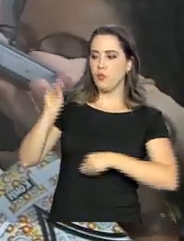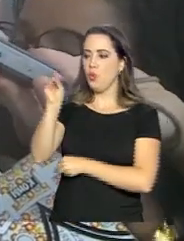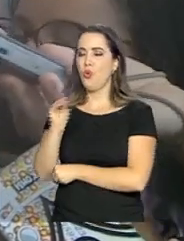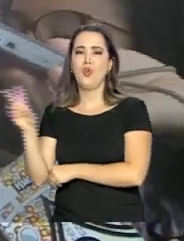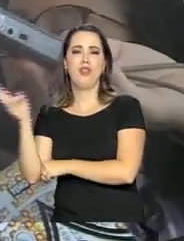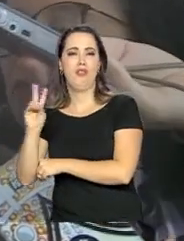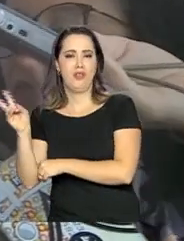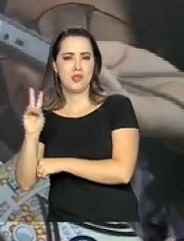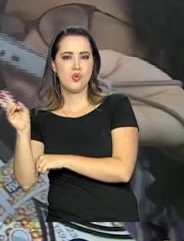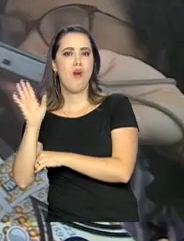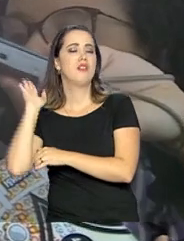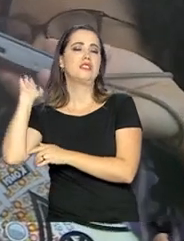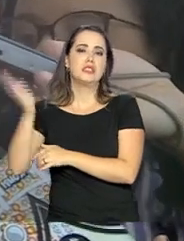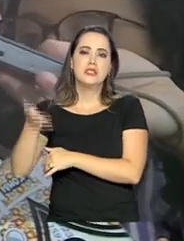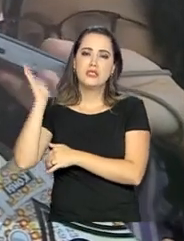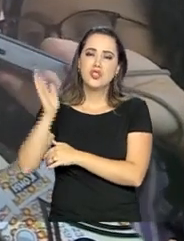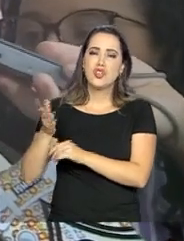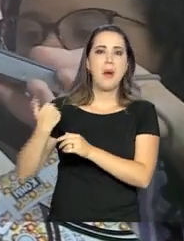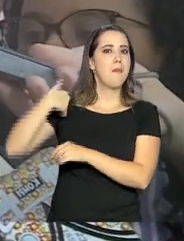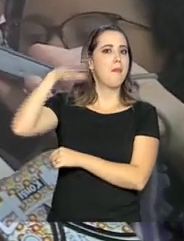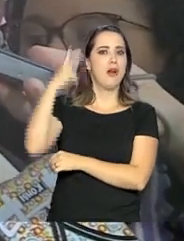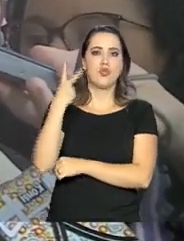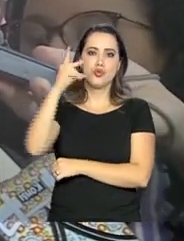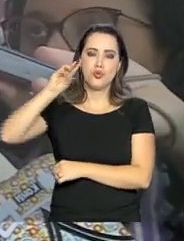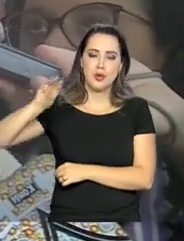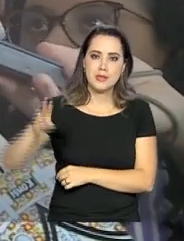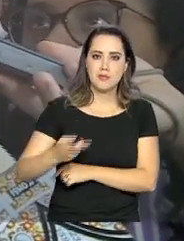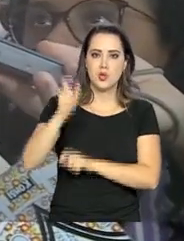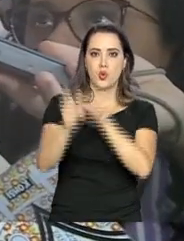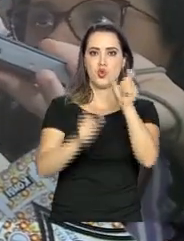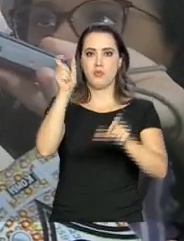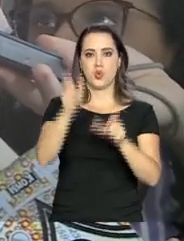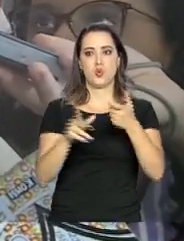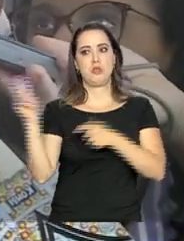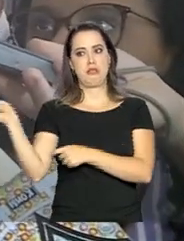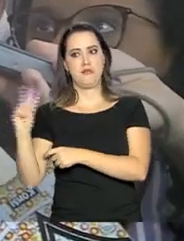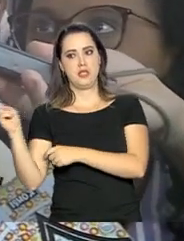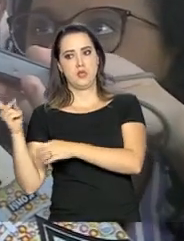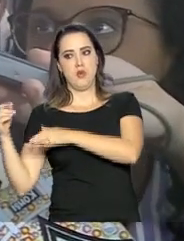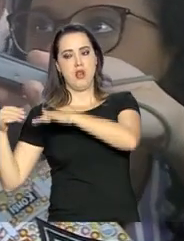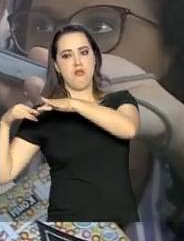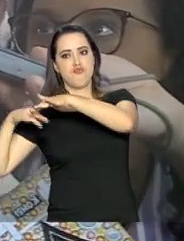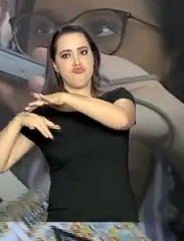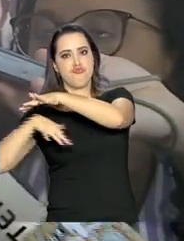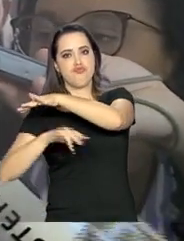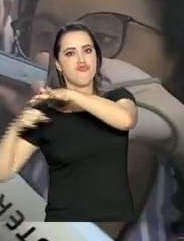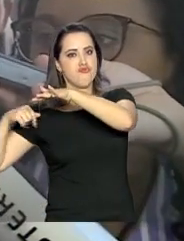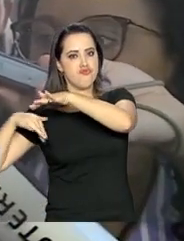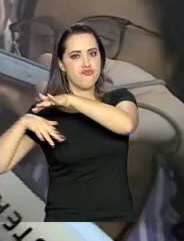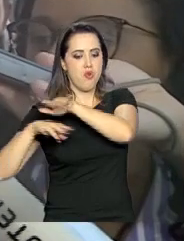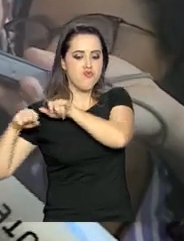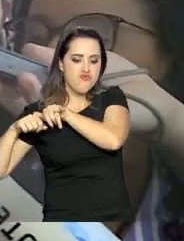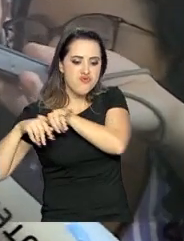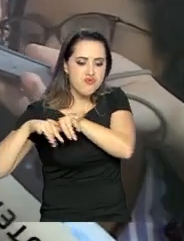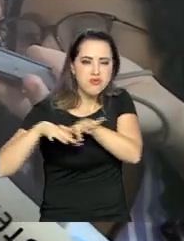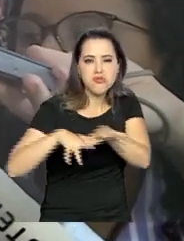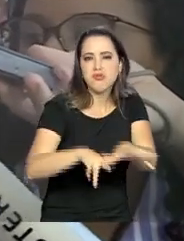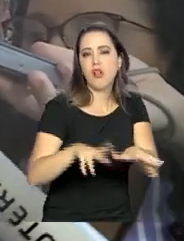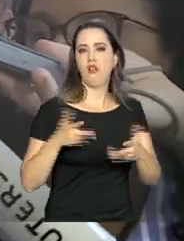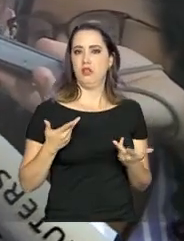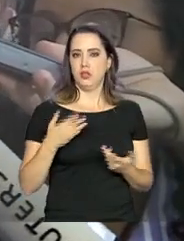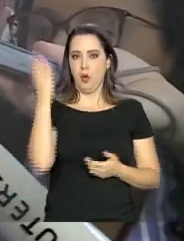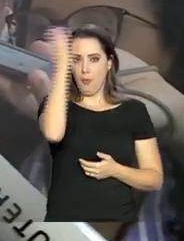já deslocou mais de 2,5 milhões de venezuelanos. Precisamos entender que o Brasil é um país de